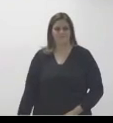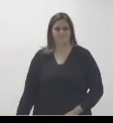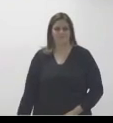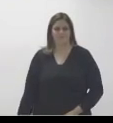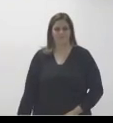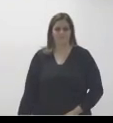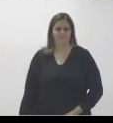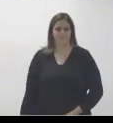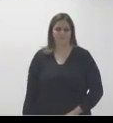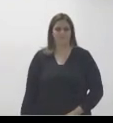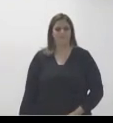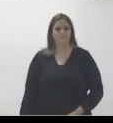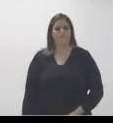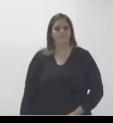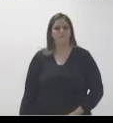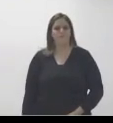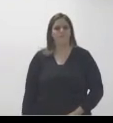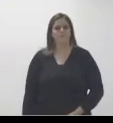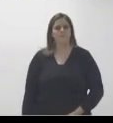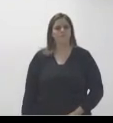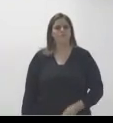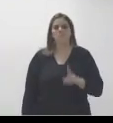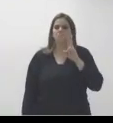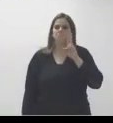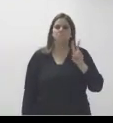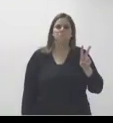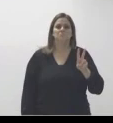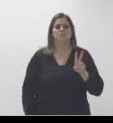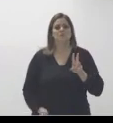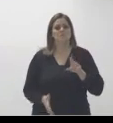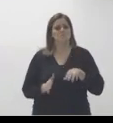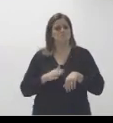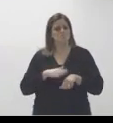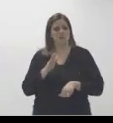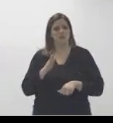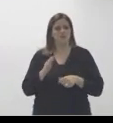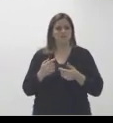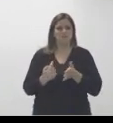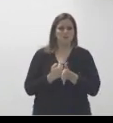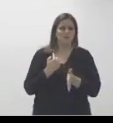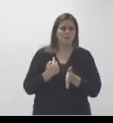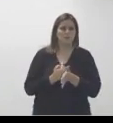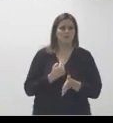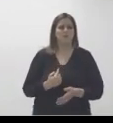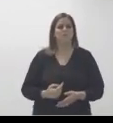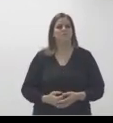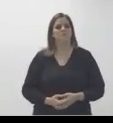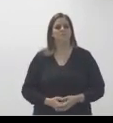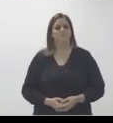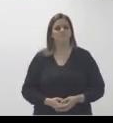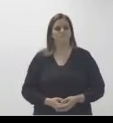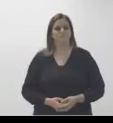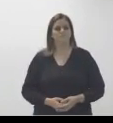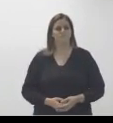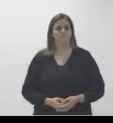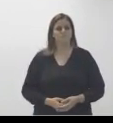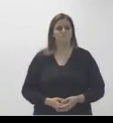as perguntas e as questões encaminhadas pelo e mail pelo twitter e pelo facebook